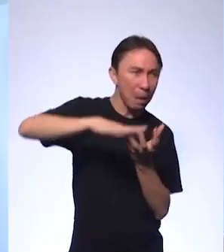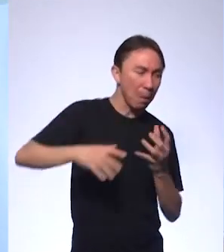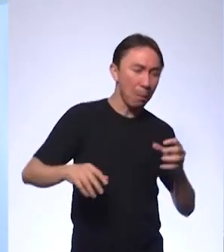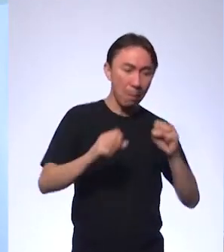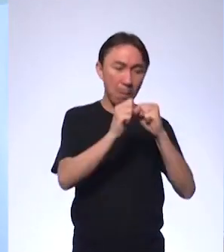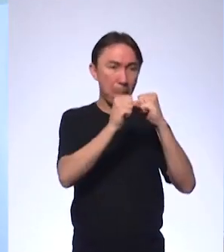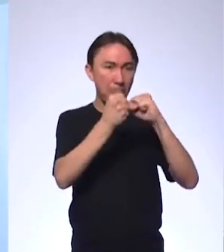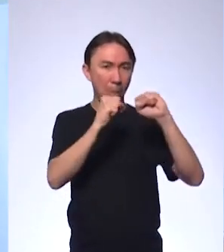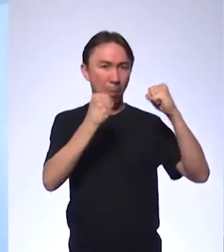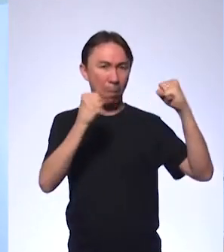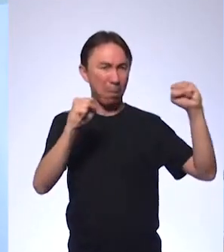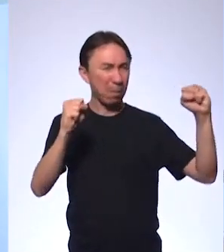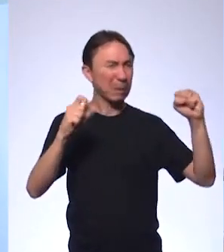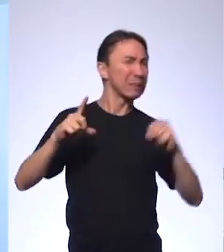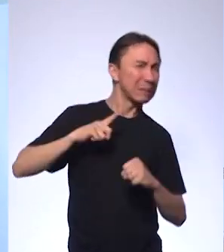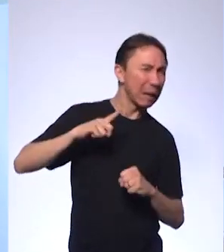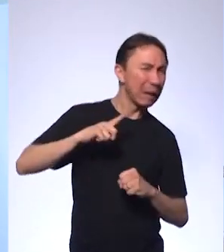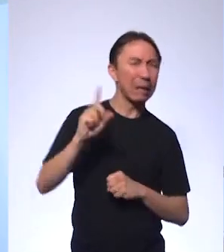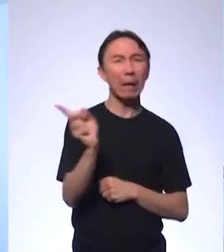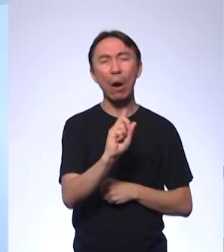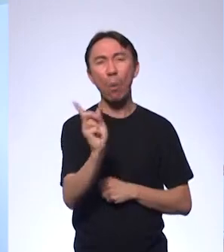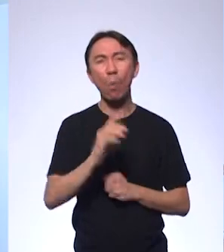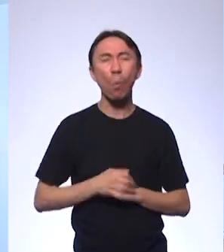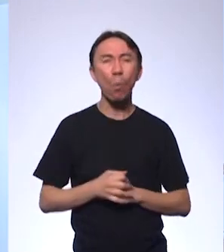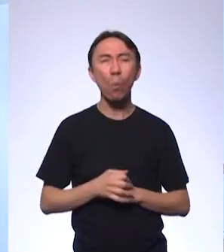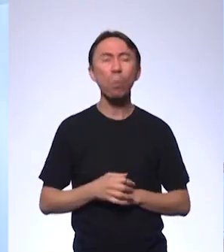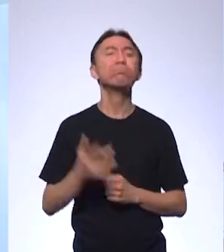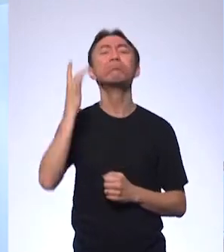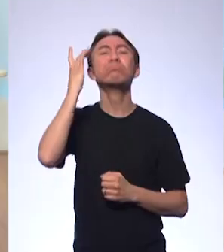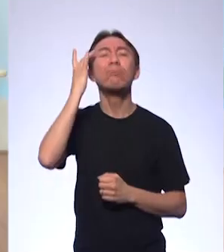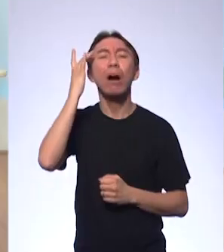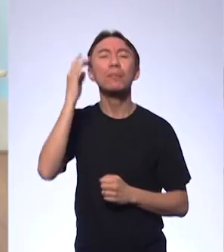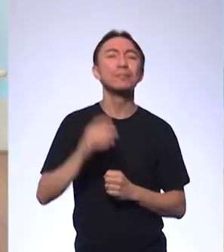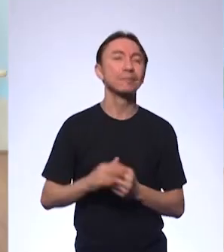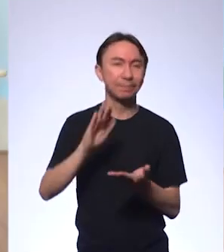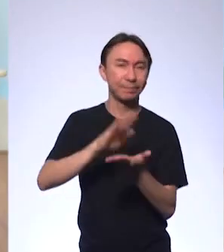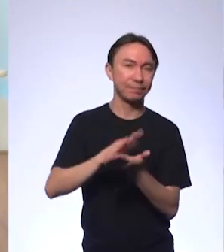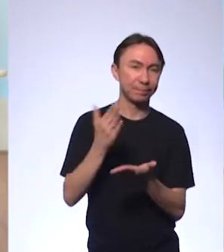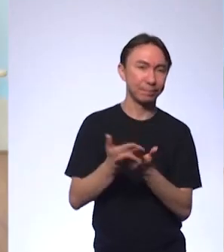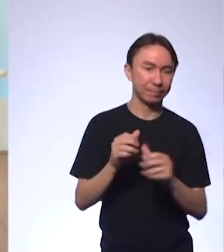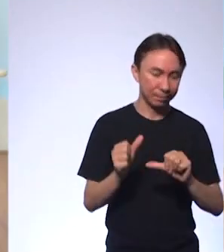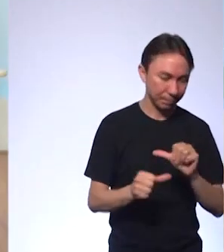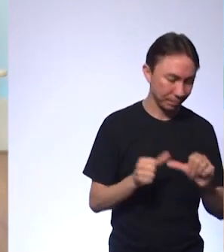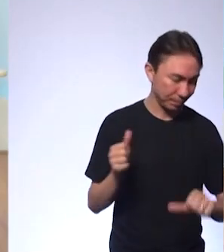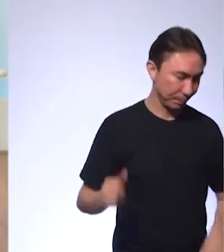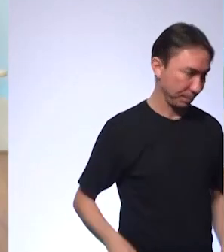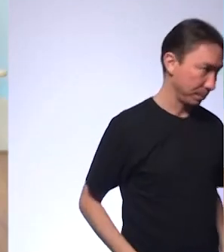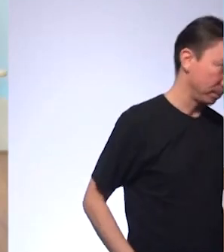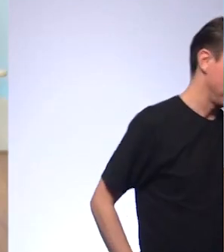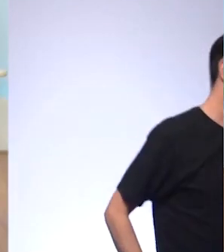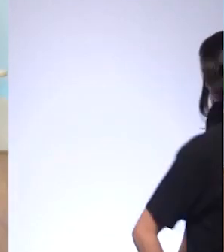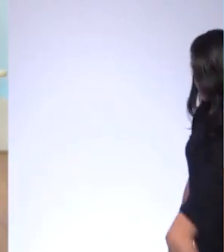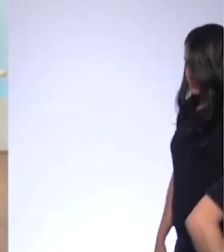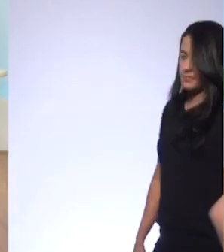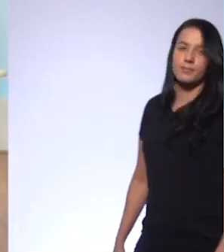você acha que, por exemplo, um ecossistema que você tenha em mente, assim, que você